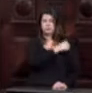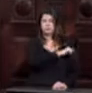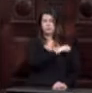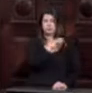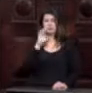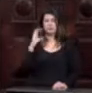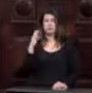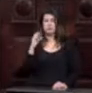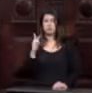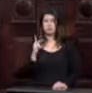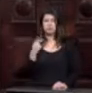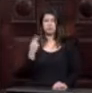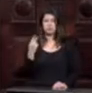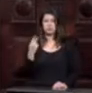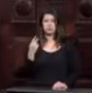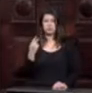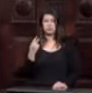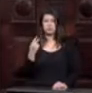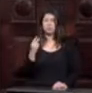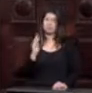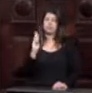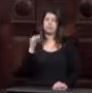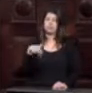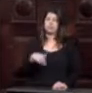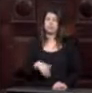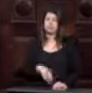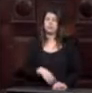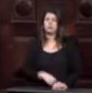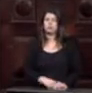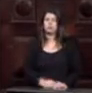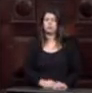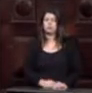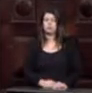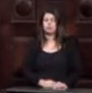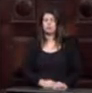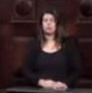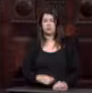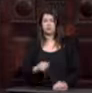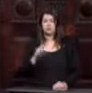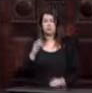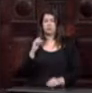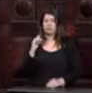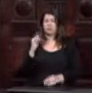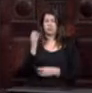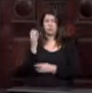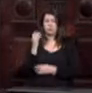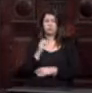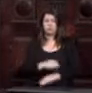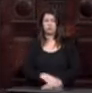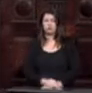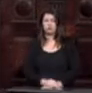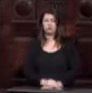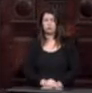Rejane, Lucinha, o Anderson Cleito e Geraldo Moreira.